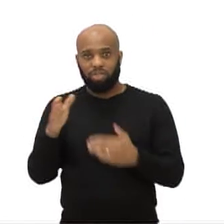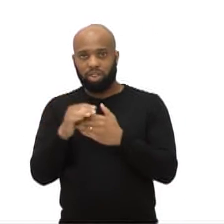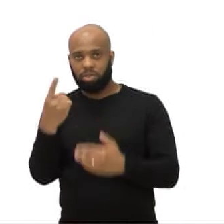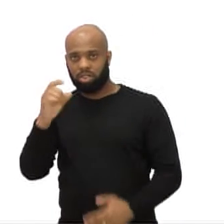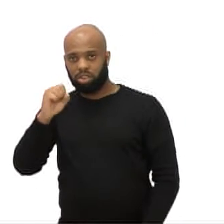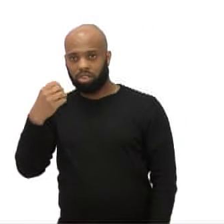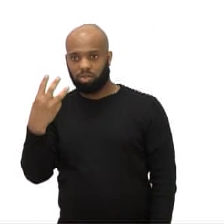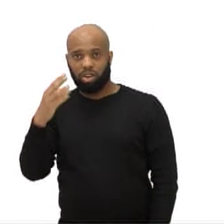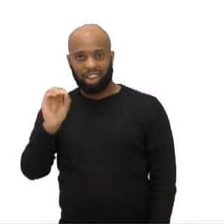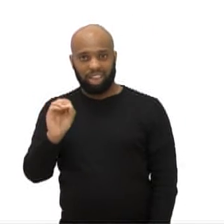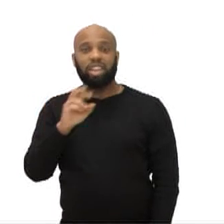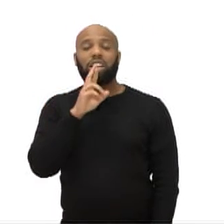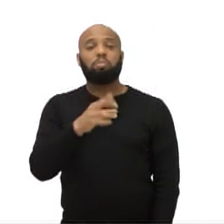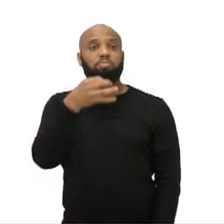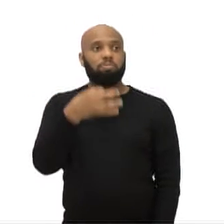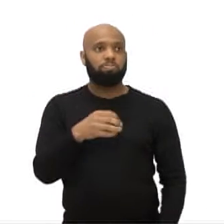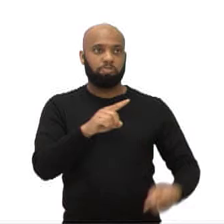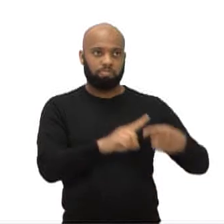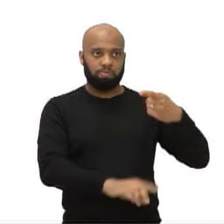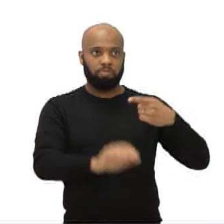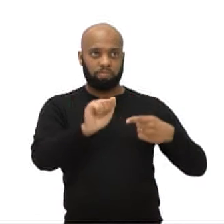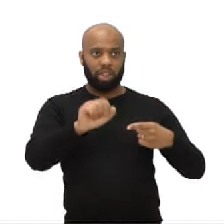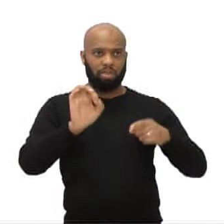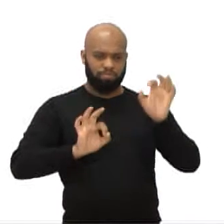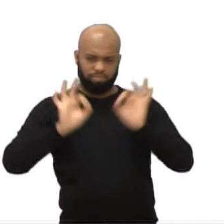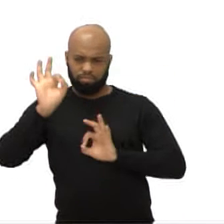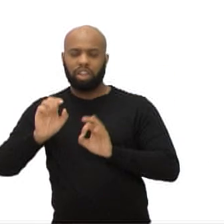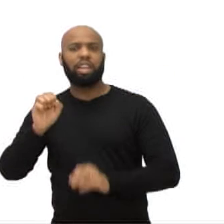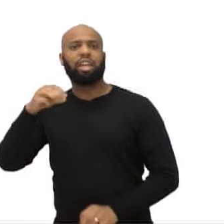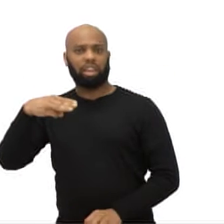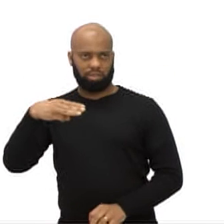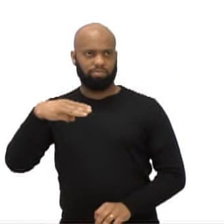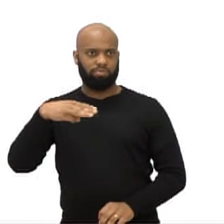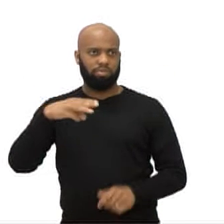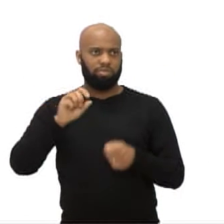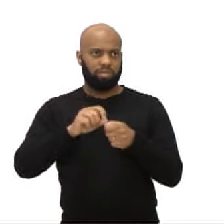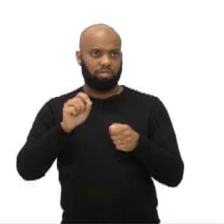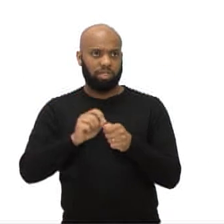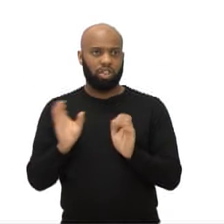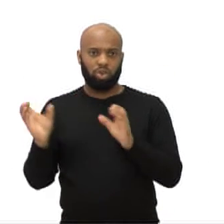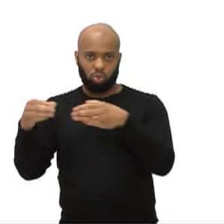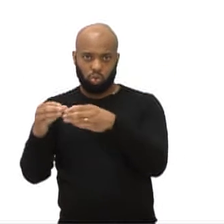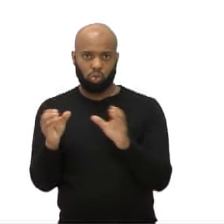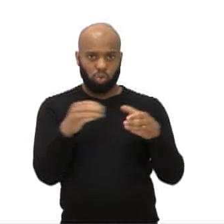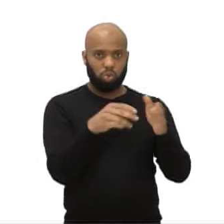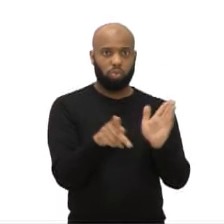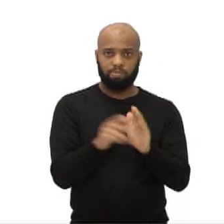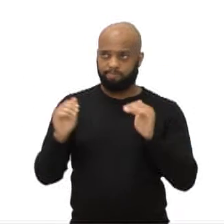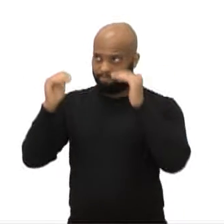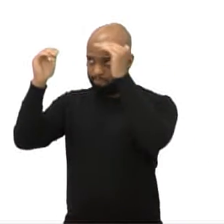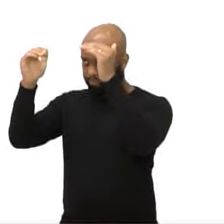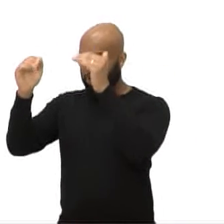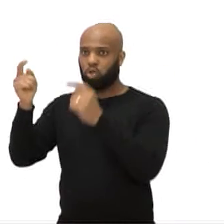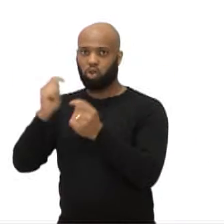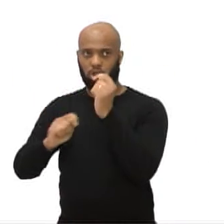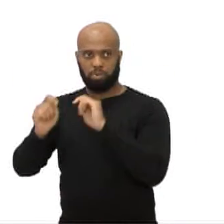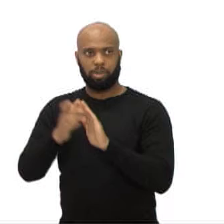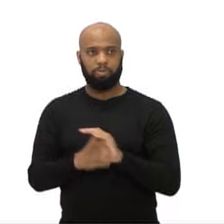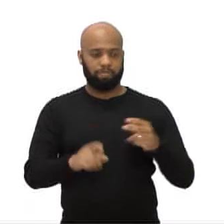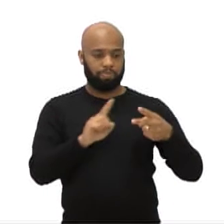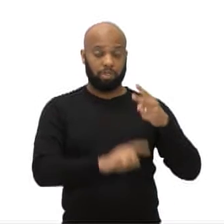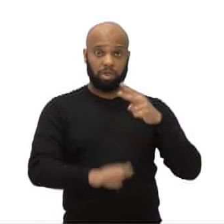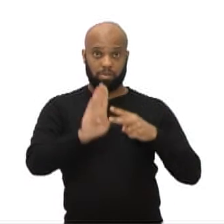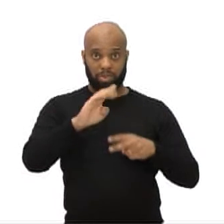1835-1840, é correto afirmar: A. Foi organizada e deflagrada por membros da elite econômica do Grão-Pará.